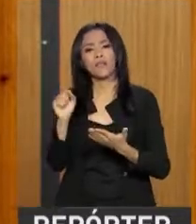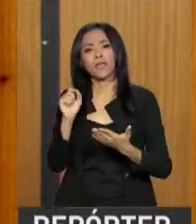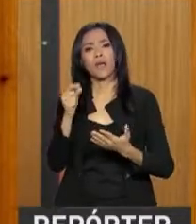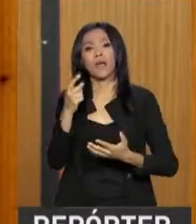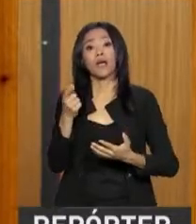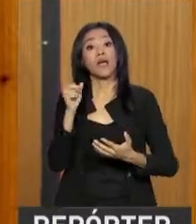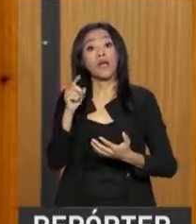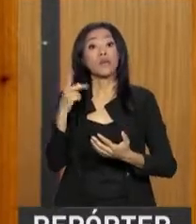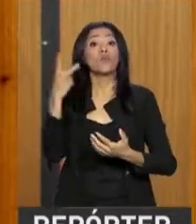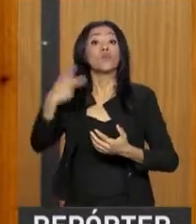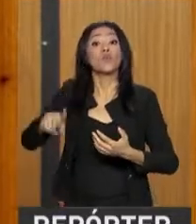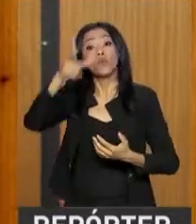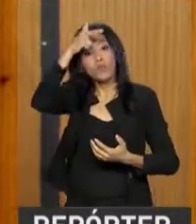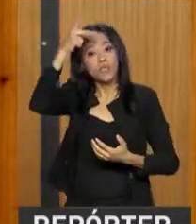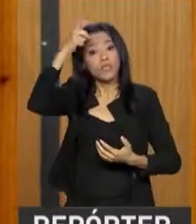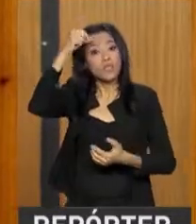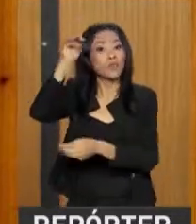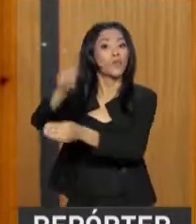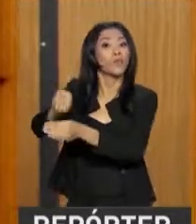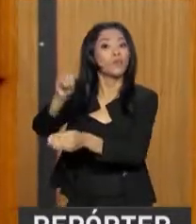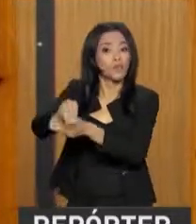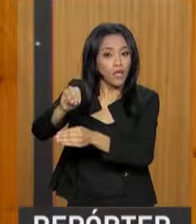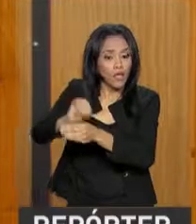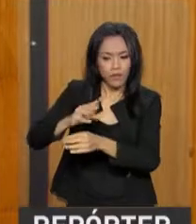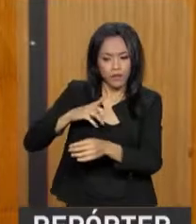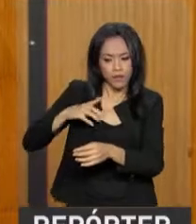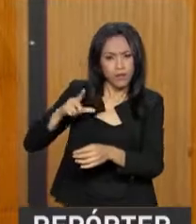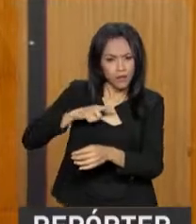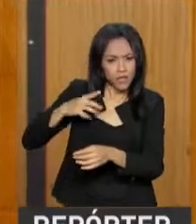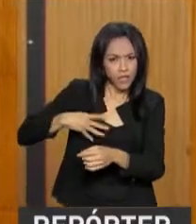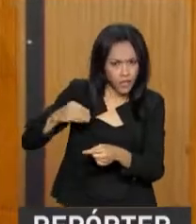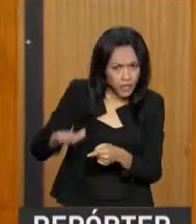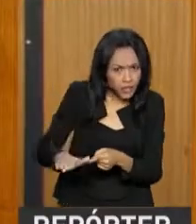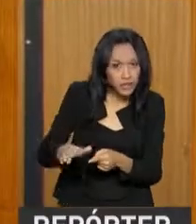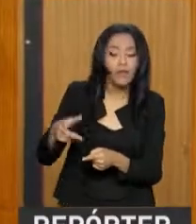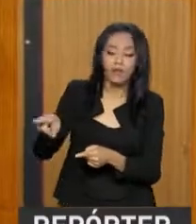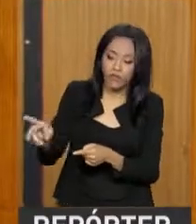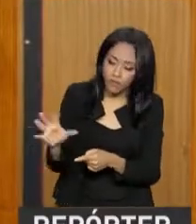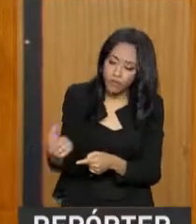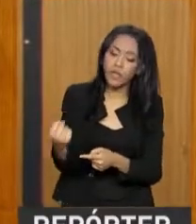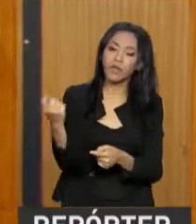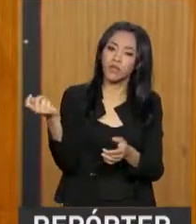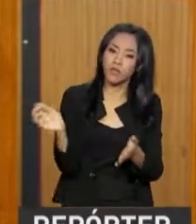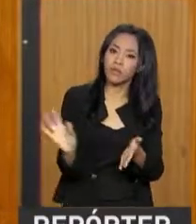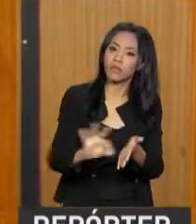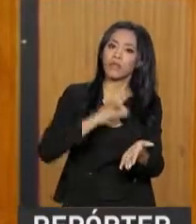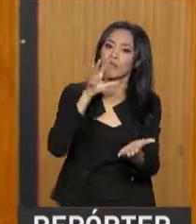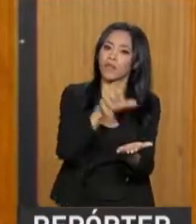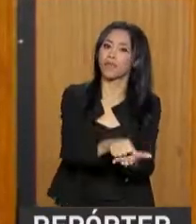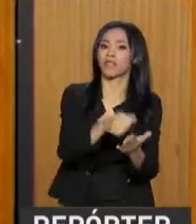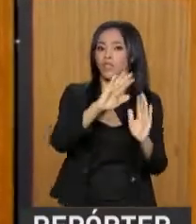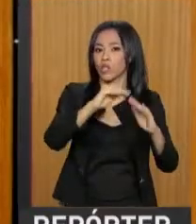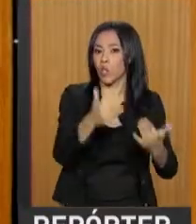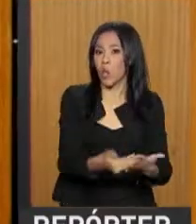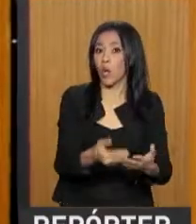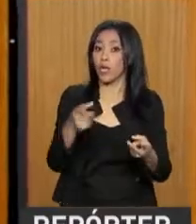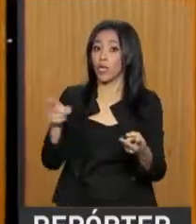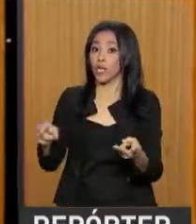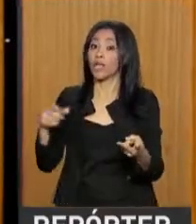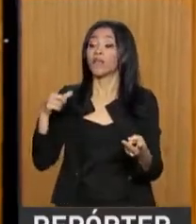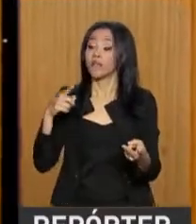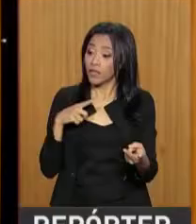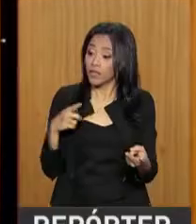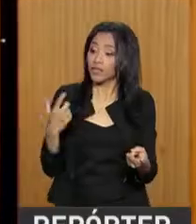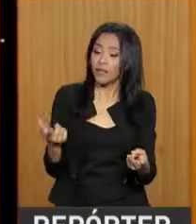é municipal. Tem criança, vamos matricular na escola, precisa de emprego, vamos registrar na Regicine, e